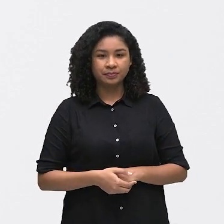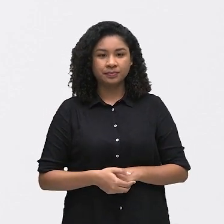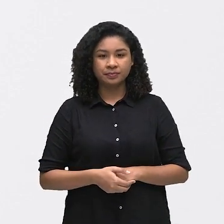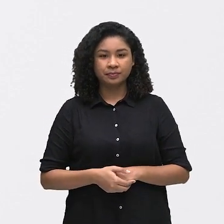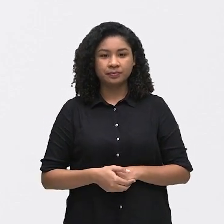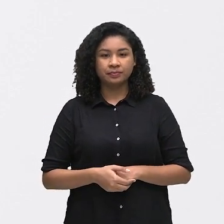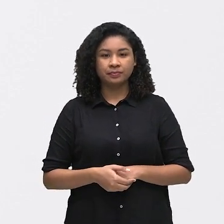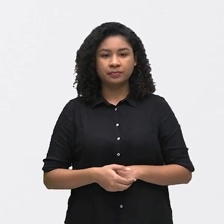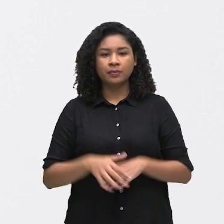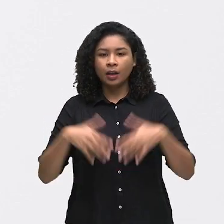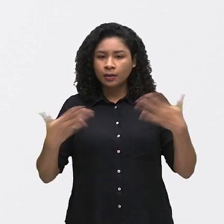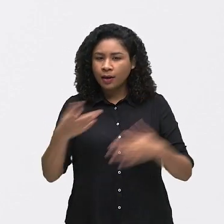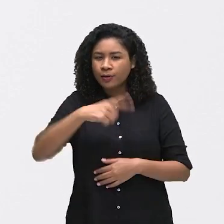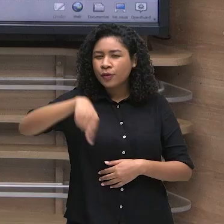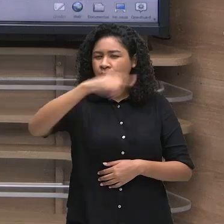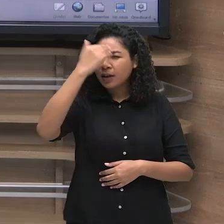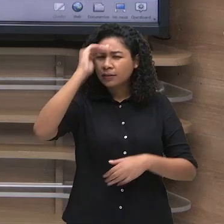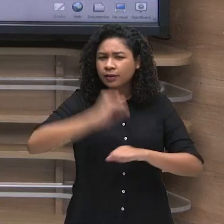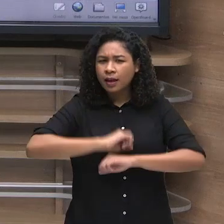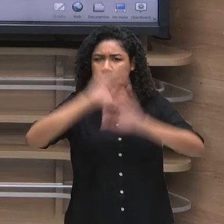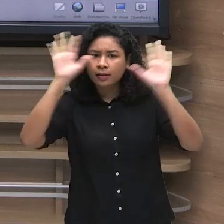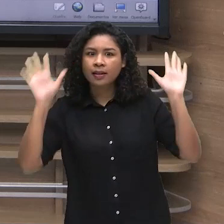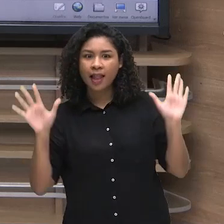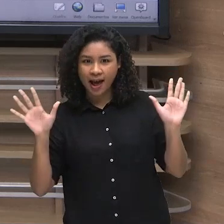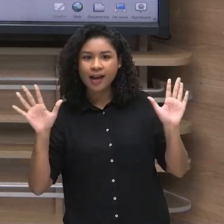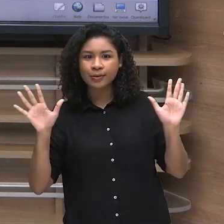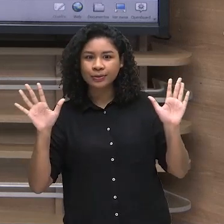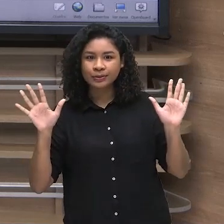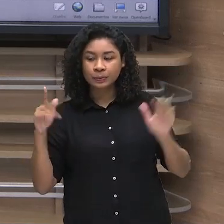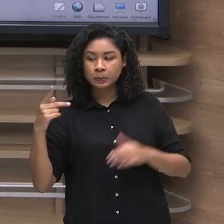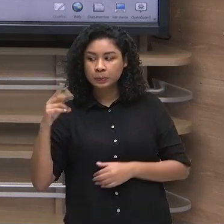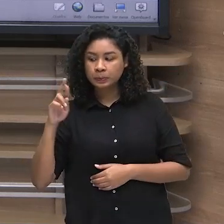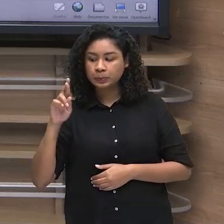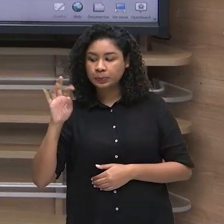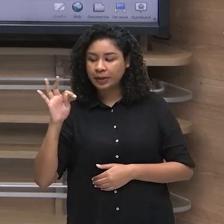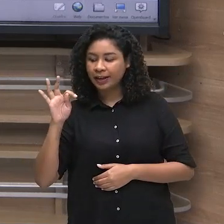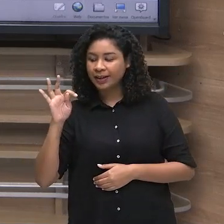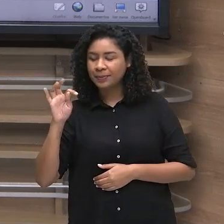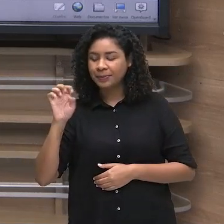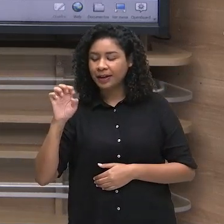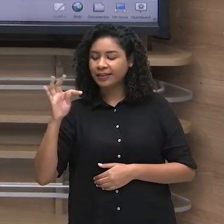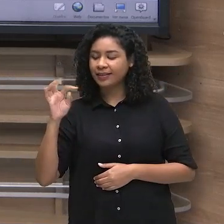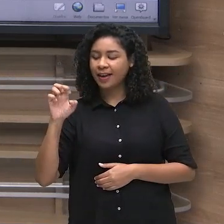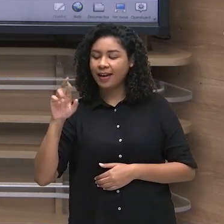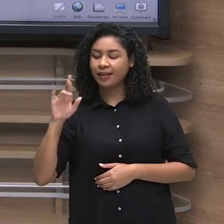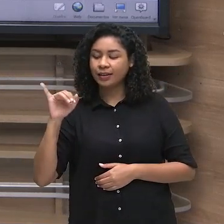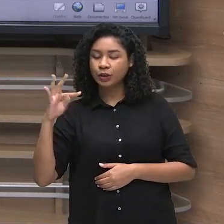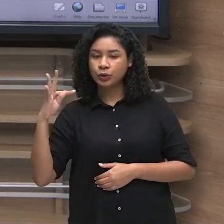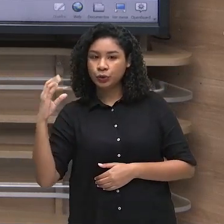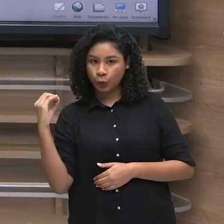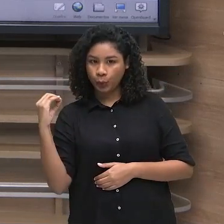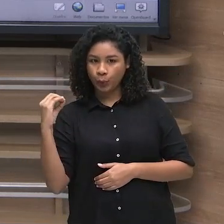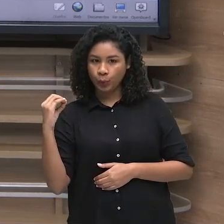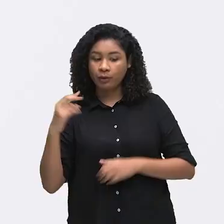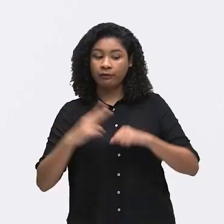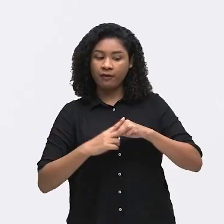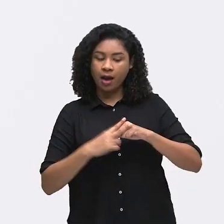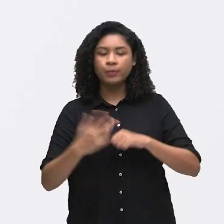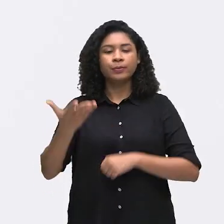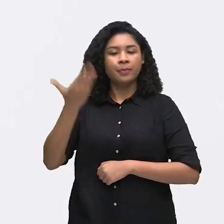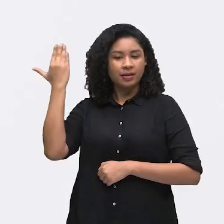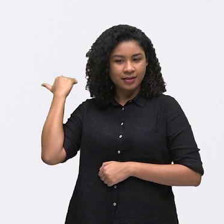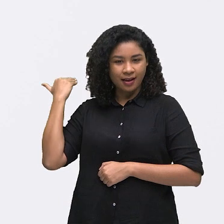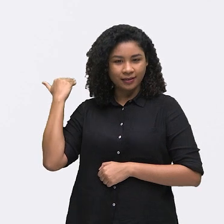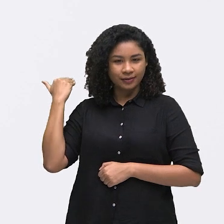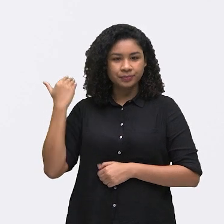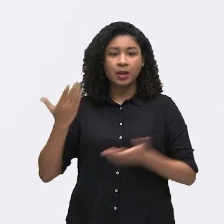Então, você já entendeu, já compreendeu a dimensão do pretérito, do passado de um verbo. Vamos conhecer o futuro?